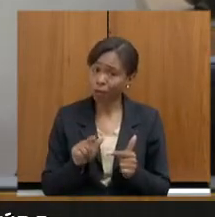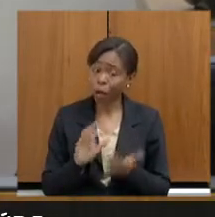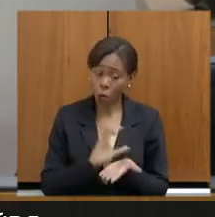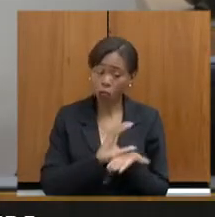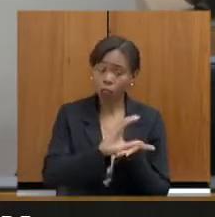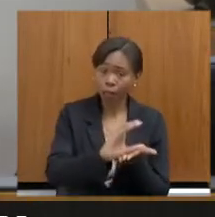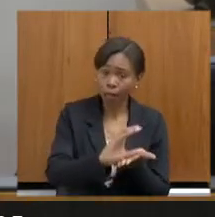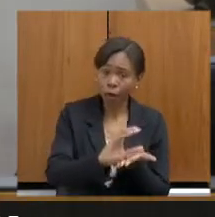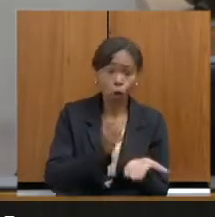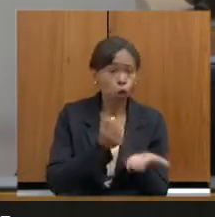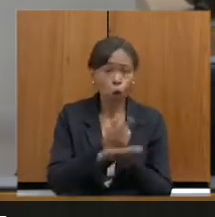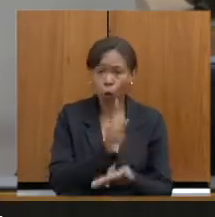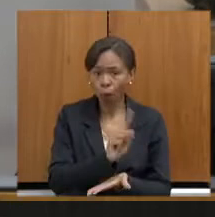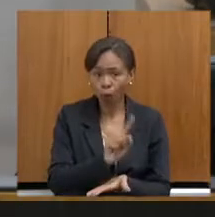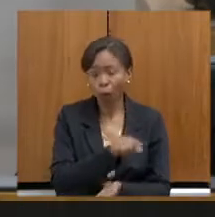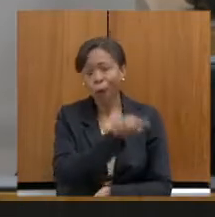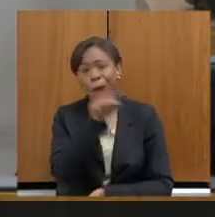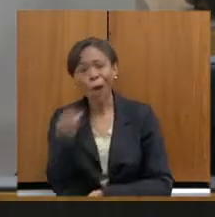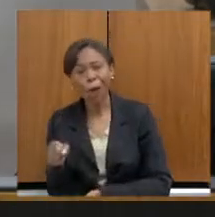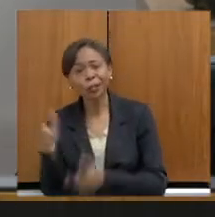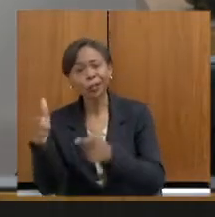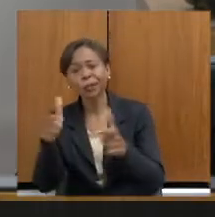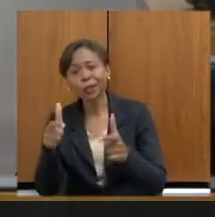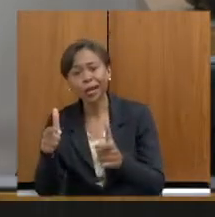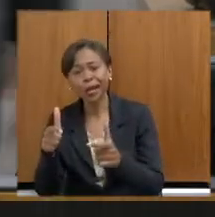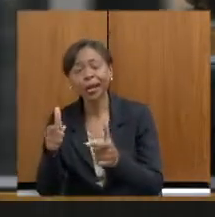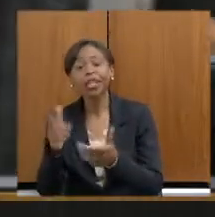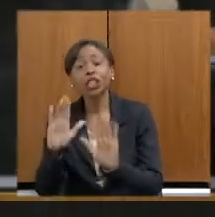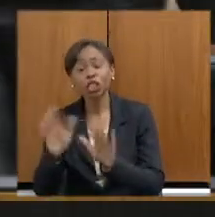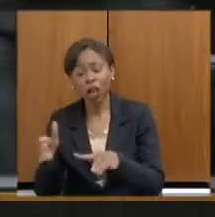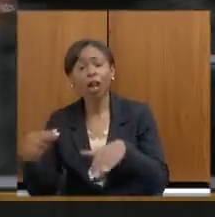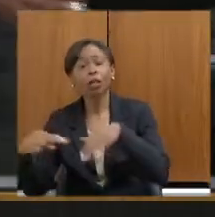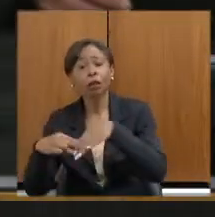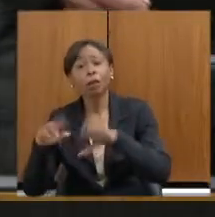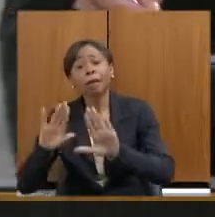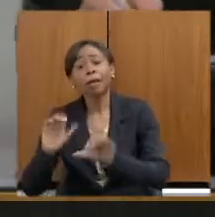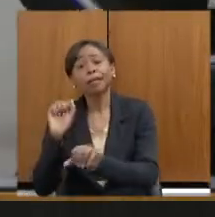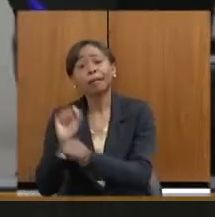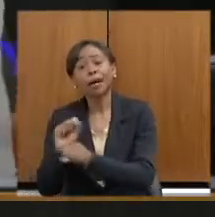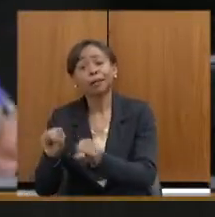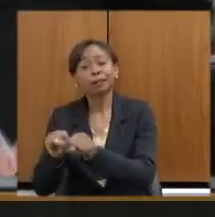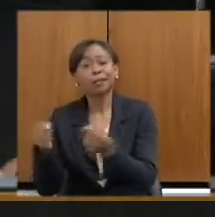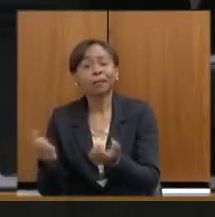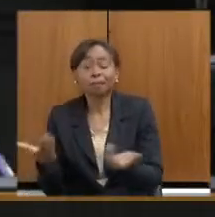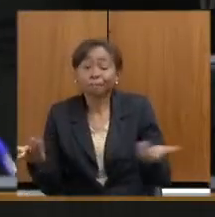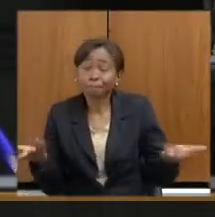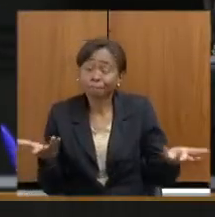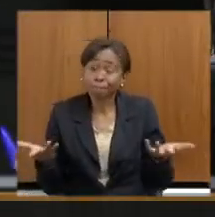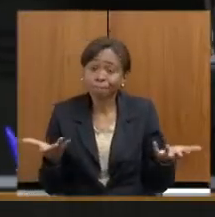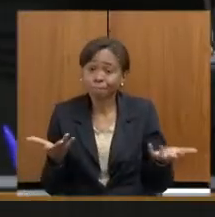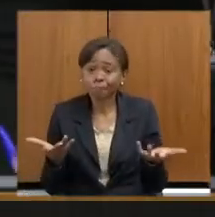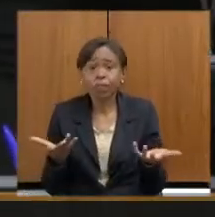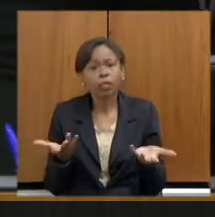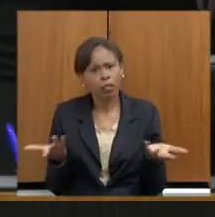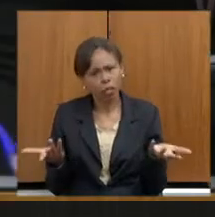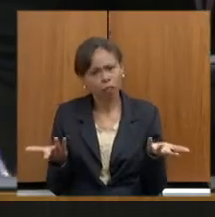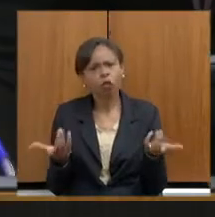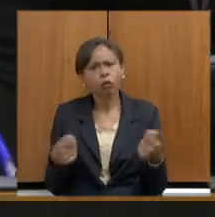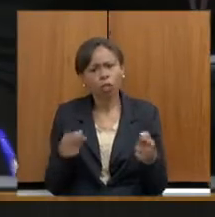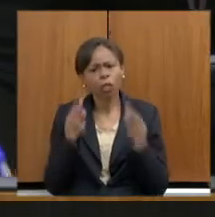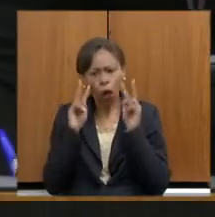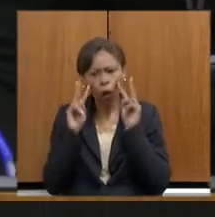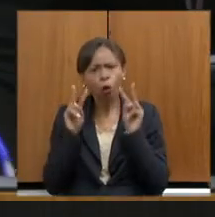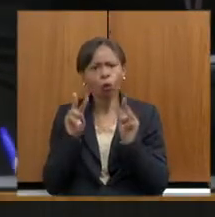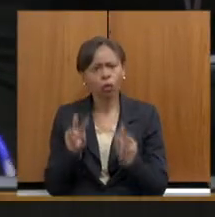necessitando tomar uma precisa de dar uma uma regulação e tudo isso para que o recurso público seja efetivamente